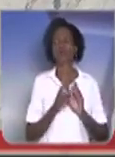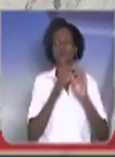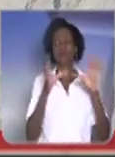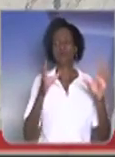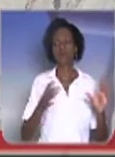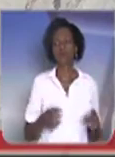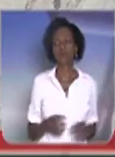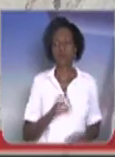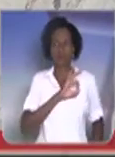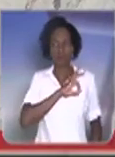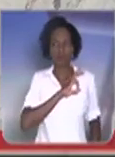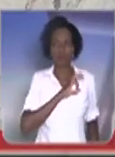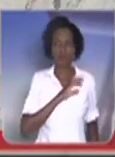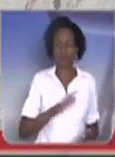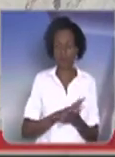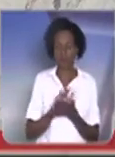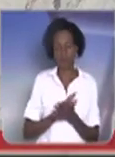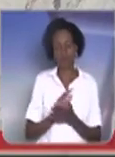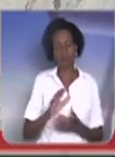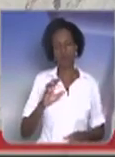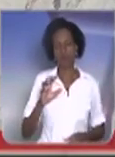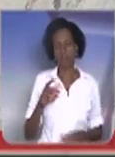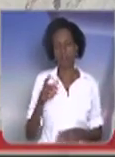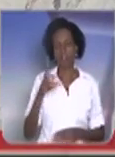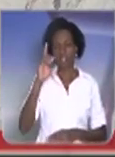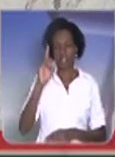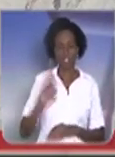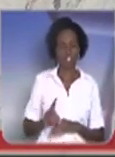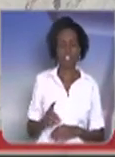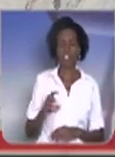polícia não existe o Estado democrático de direito. Muito obrigado, senhor presidente. Tem a palavra.